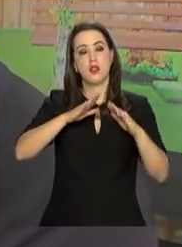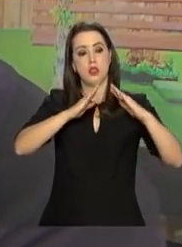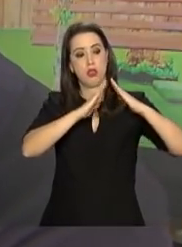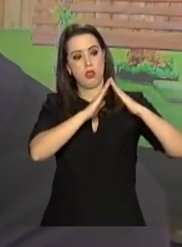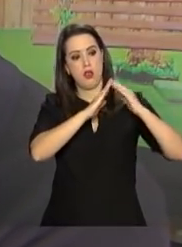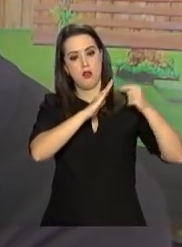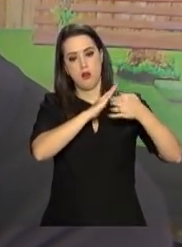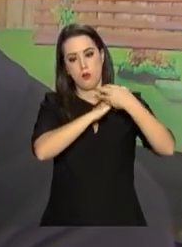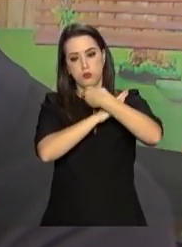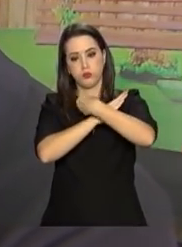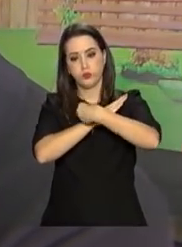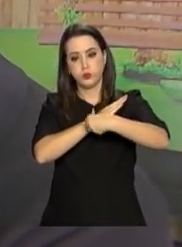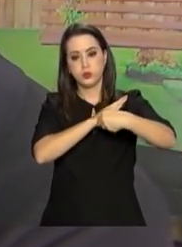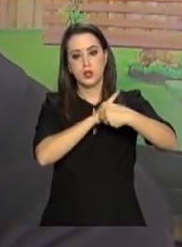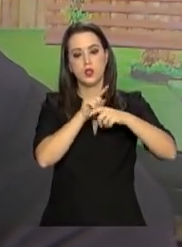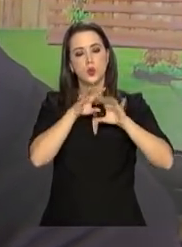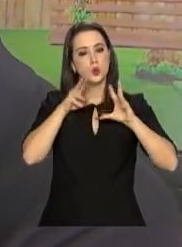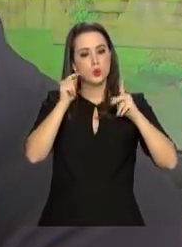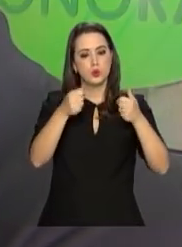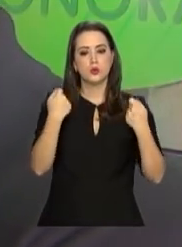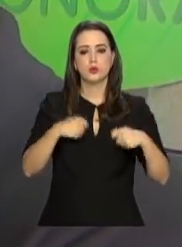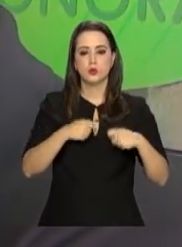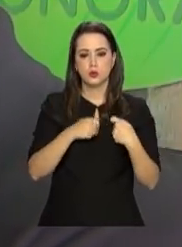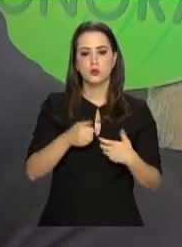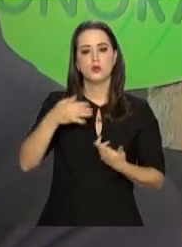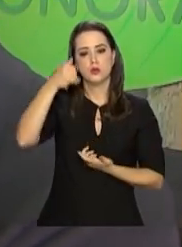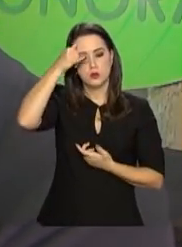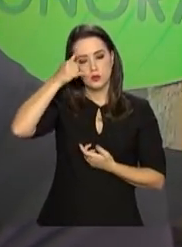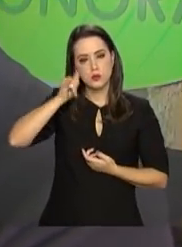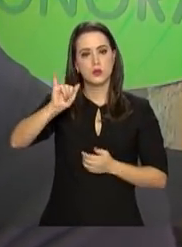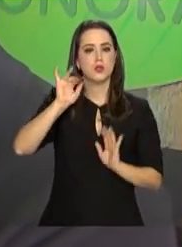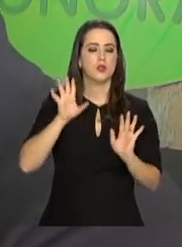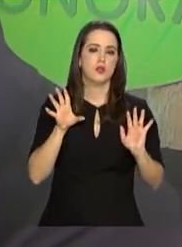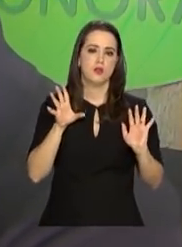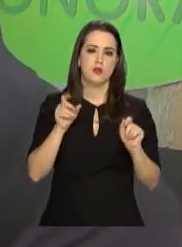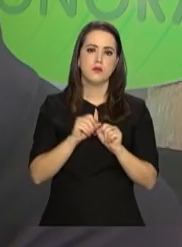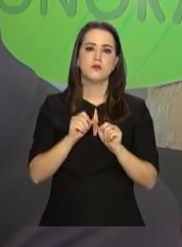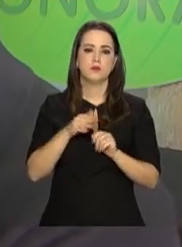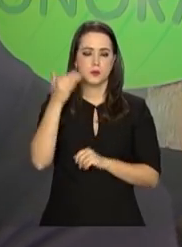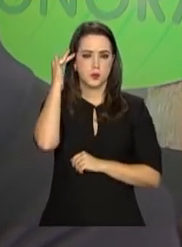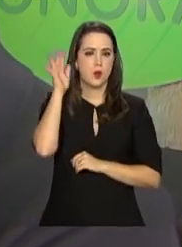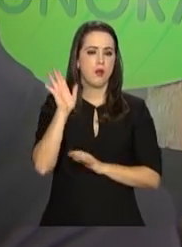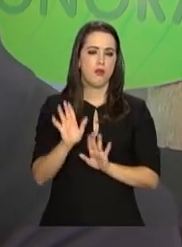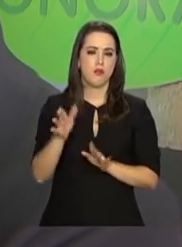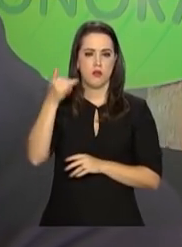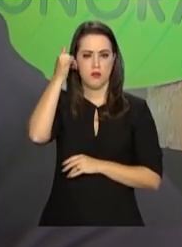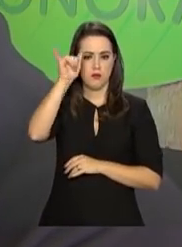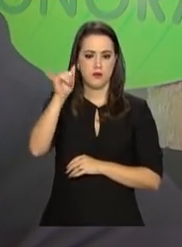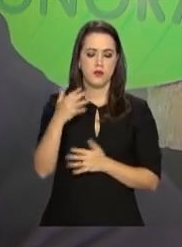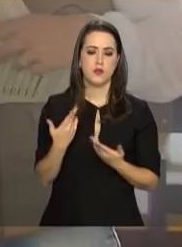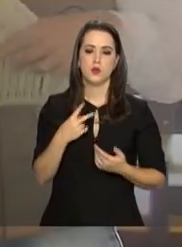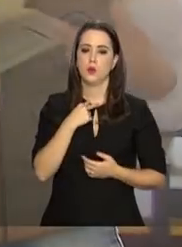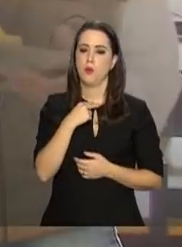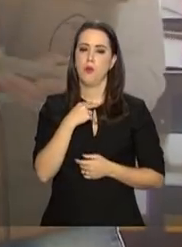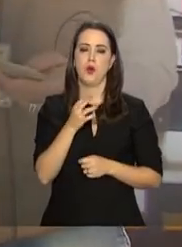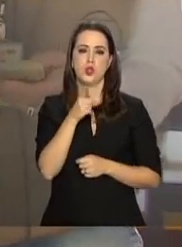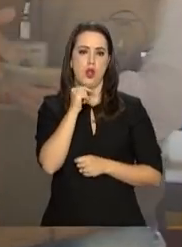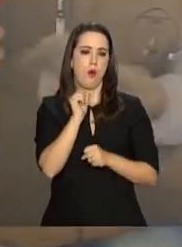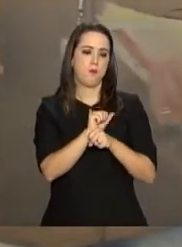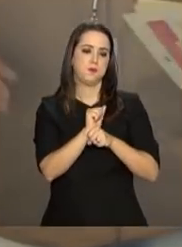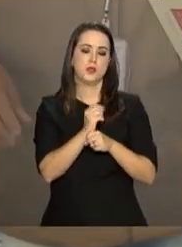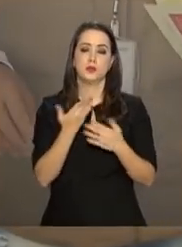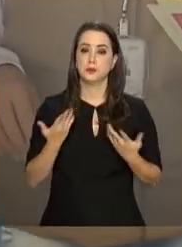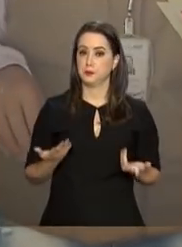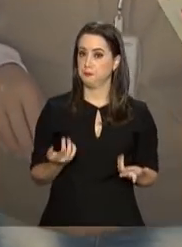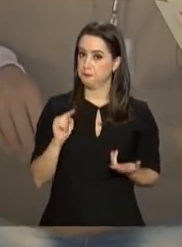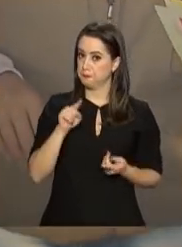tampinha a garrafa essas coisas de cabeça para baixo o que eu posso fazer é essas partes aí que eu entendo né que eu vejo que não pode ficar água acumulada de acordo com o